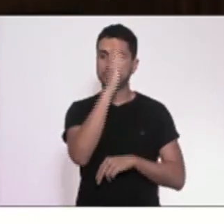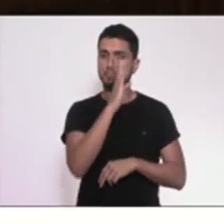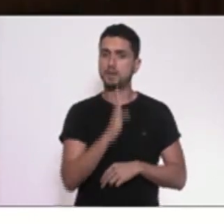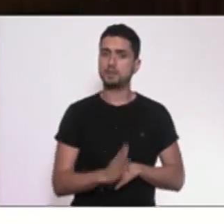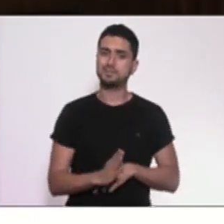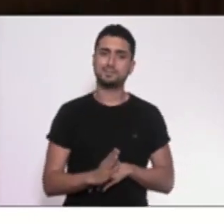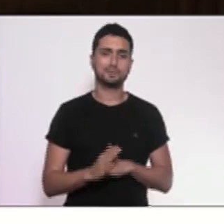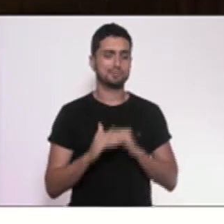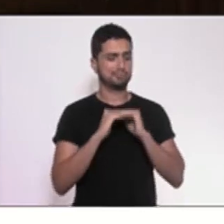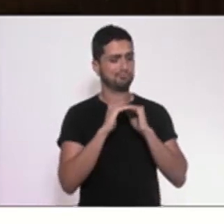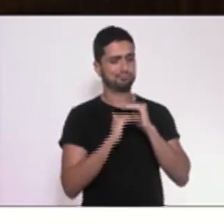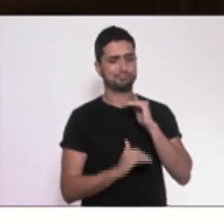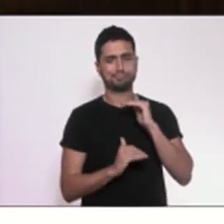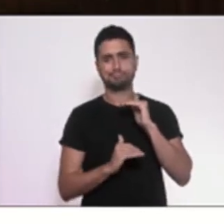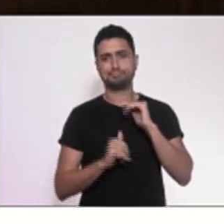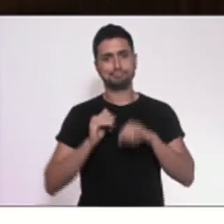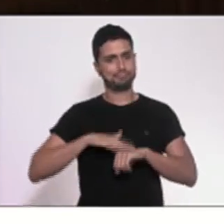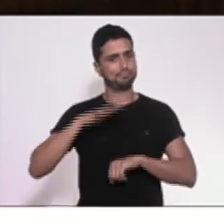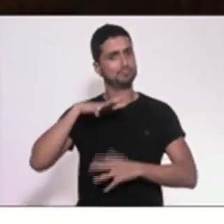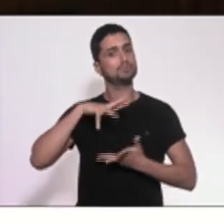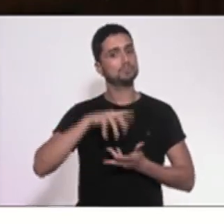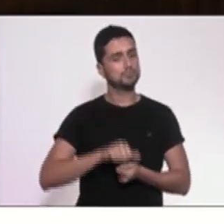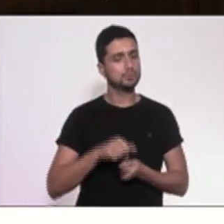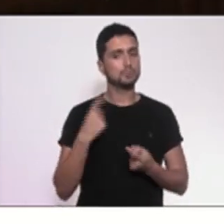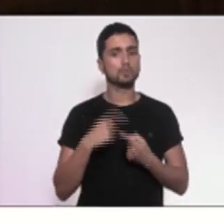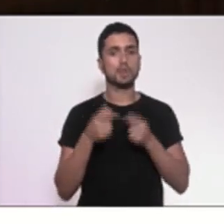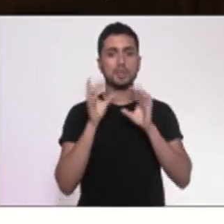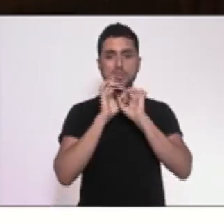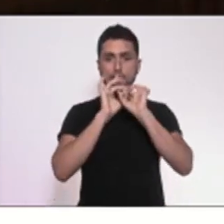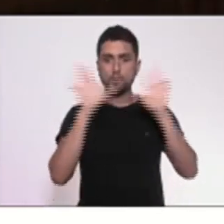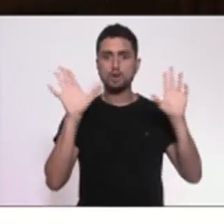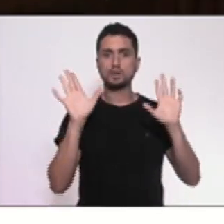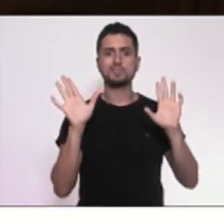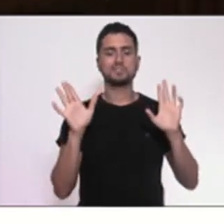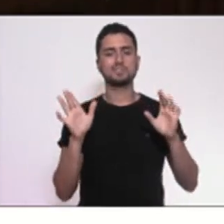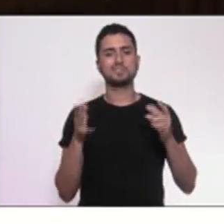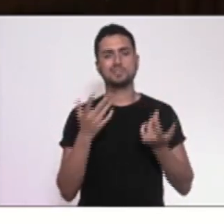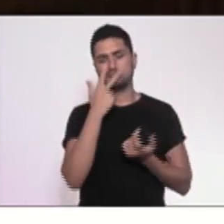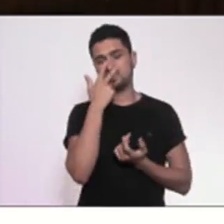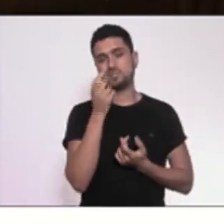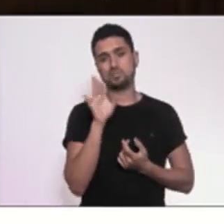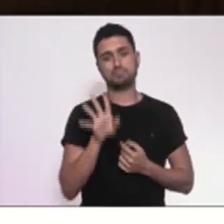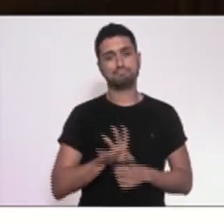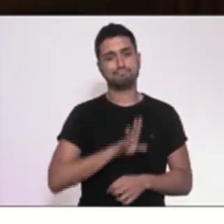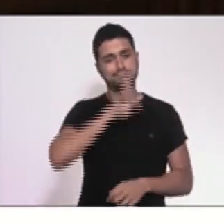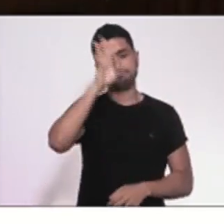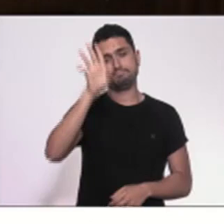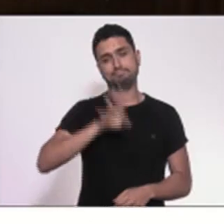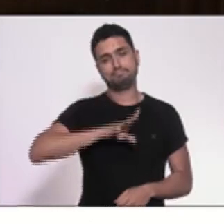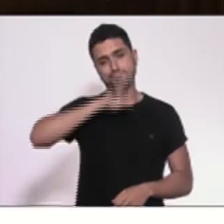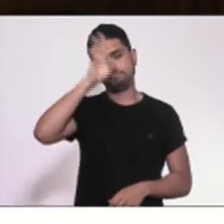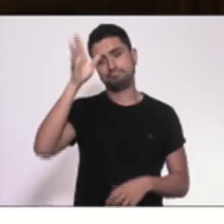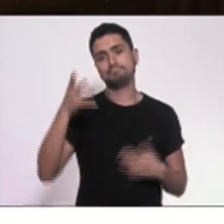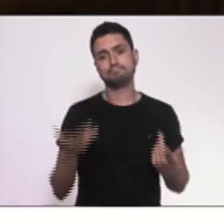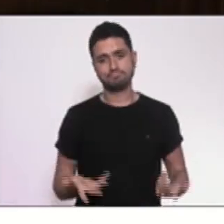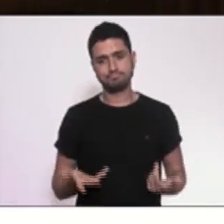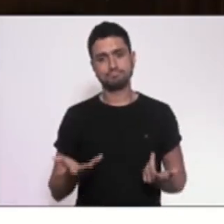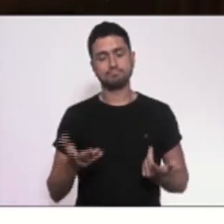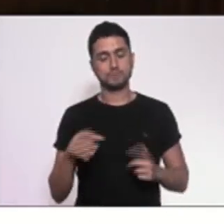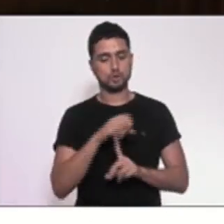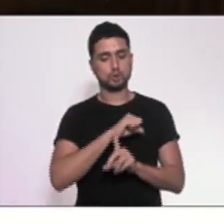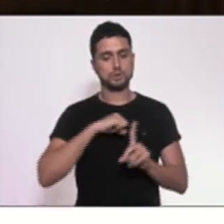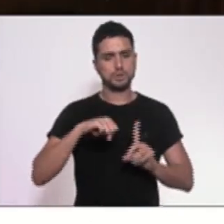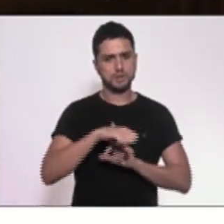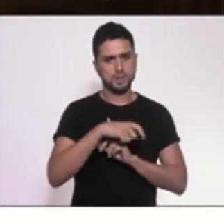sua democracia nunca se deu plenamente a ponto de moldar o nosso Estado e de moldar a nossa sociedade para